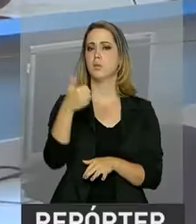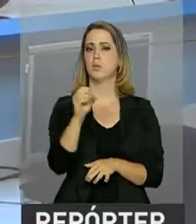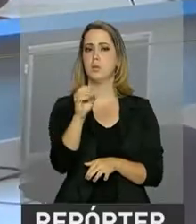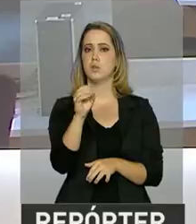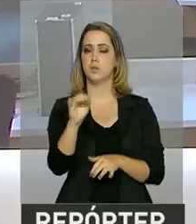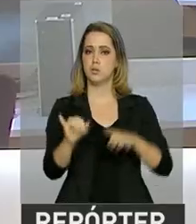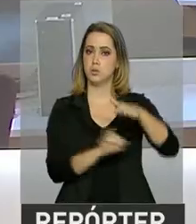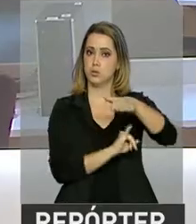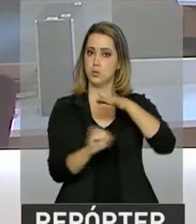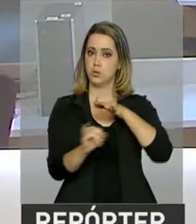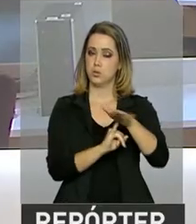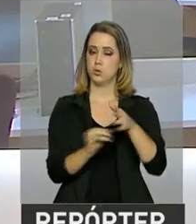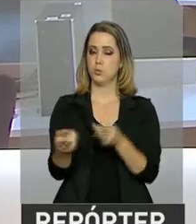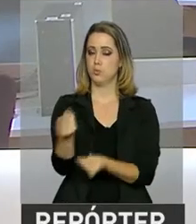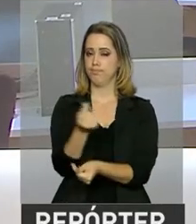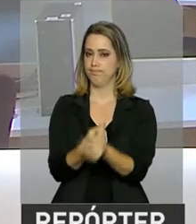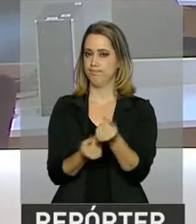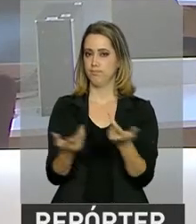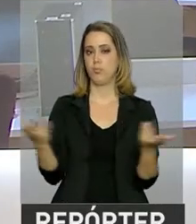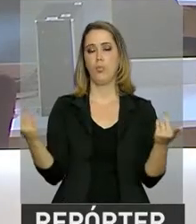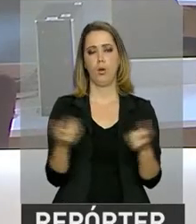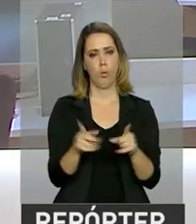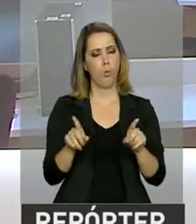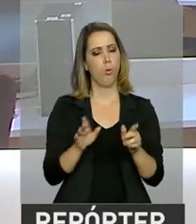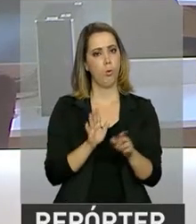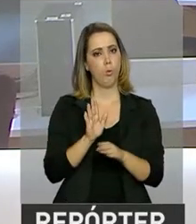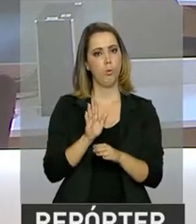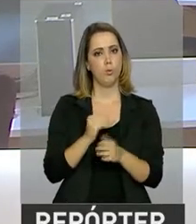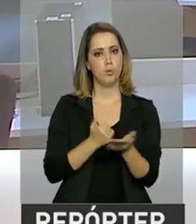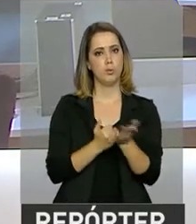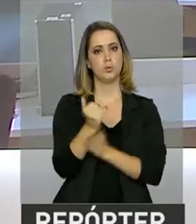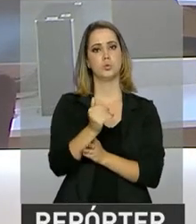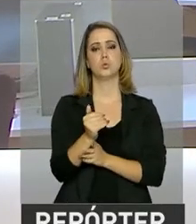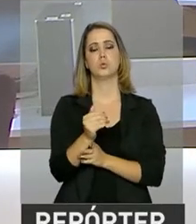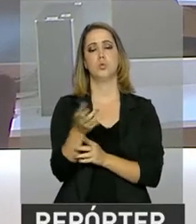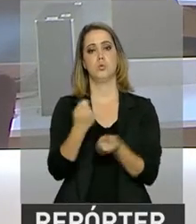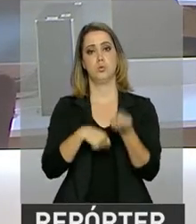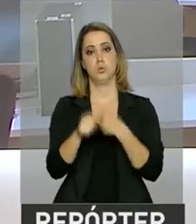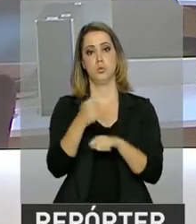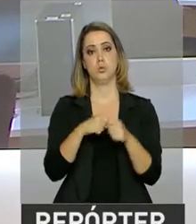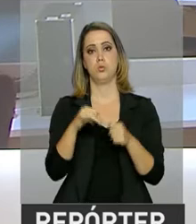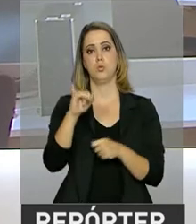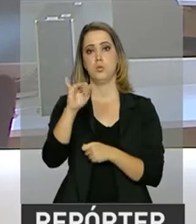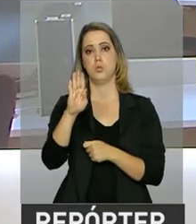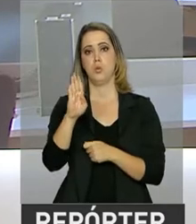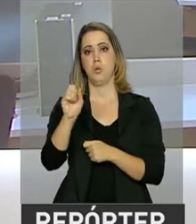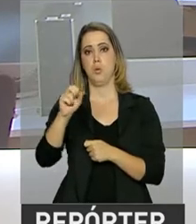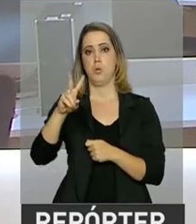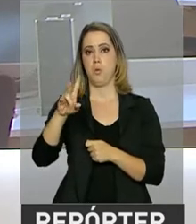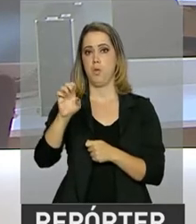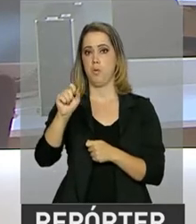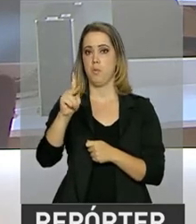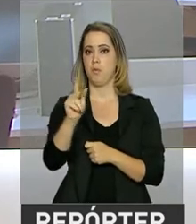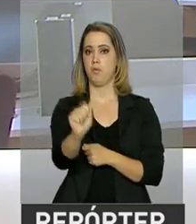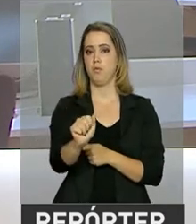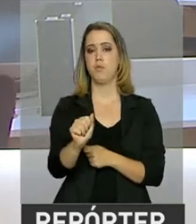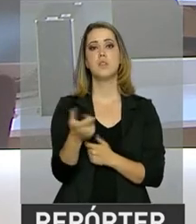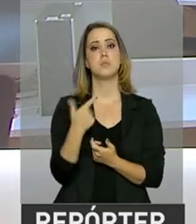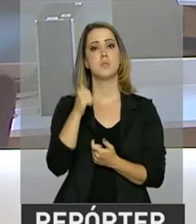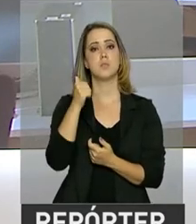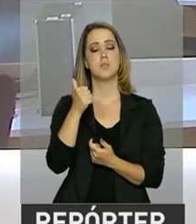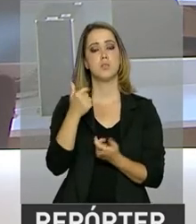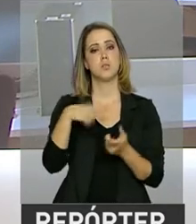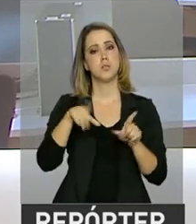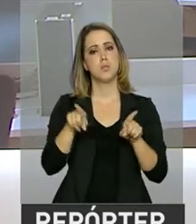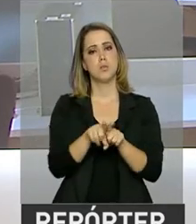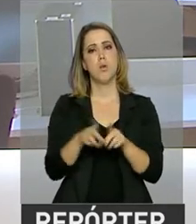financeiras. E ainda falando de economia, o Ibovespa, principal índice da economia da Bolsa brasileira, fechou o dia de hoje